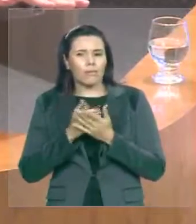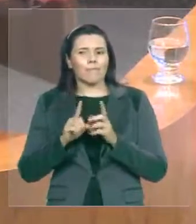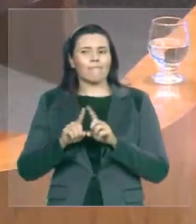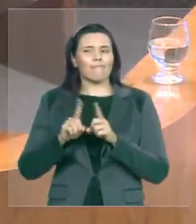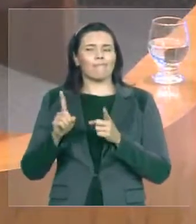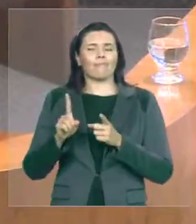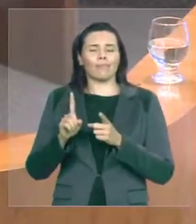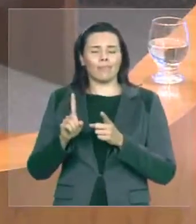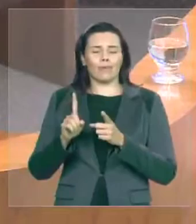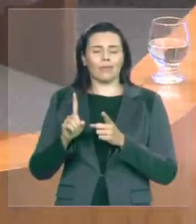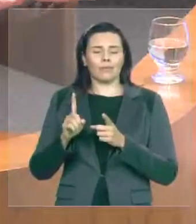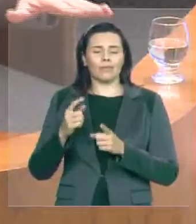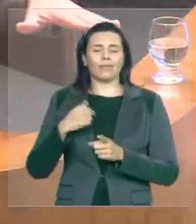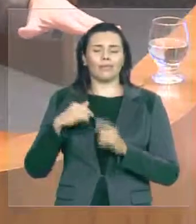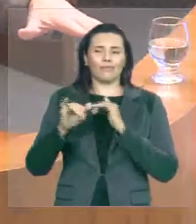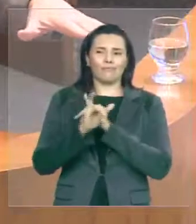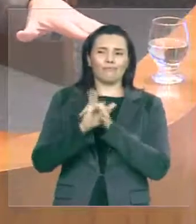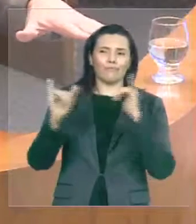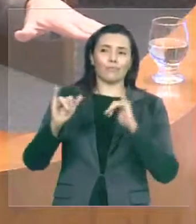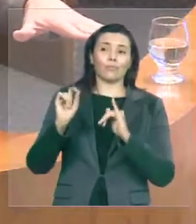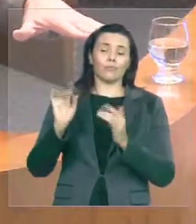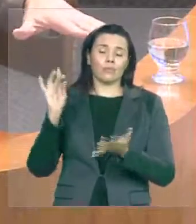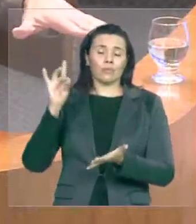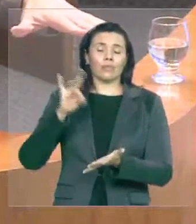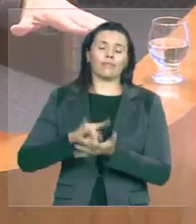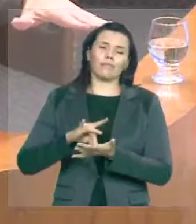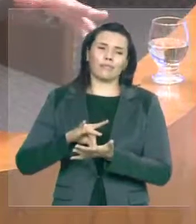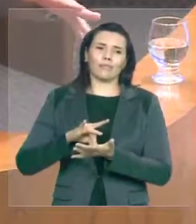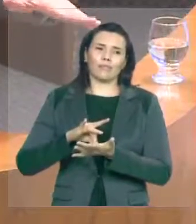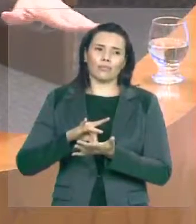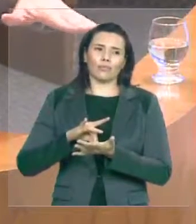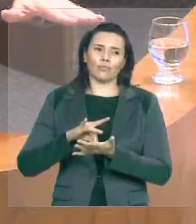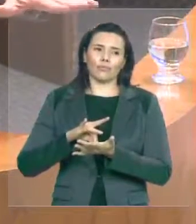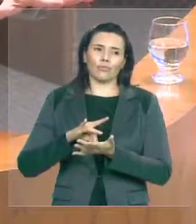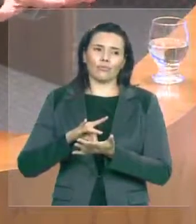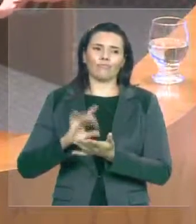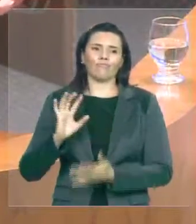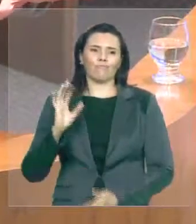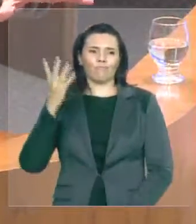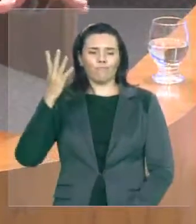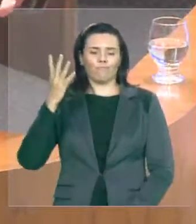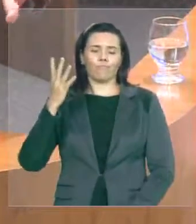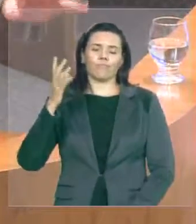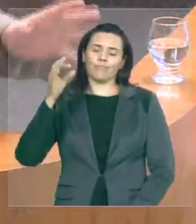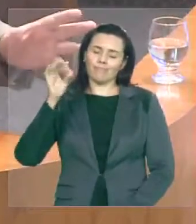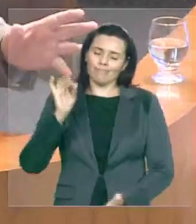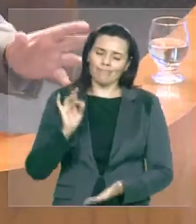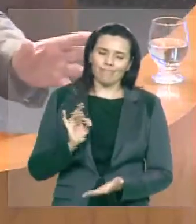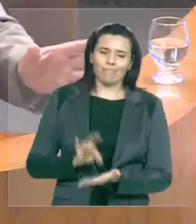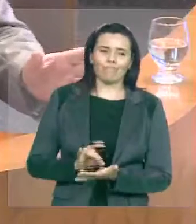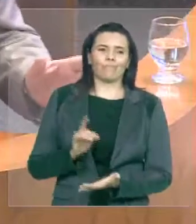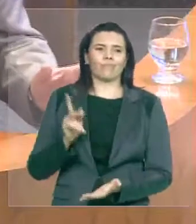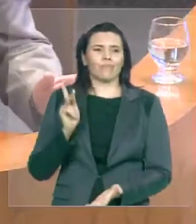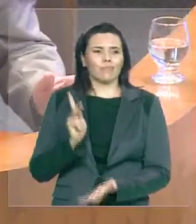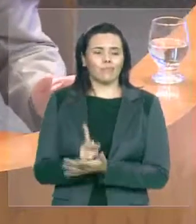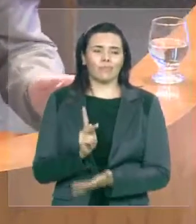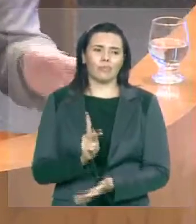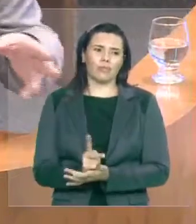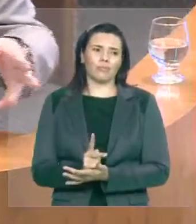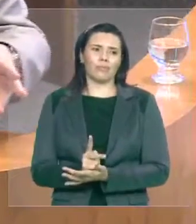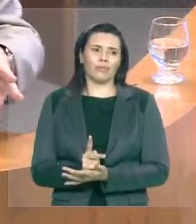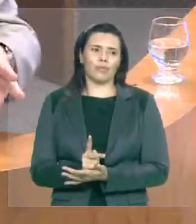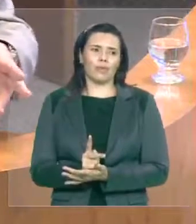prevalece sobre a mentira, que muitas vezes aparece em forma de sofismas.